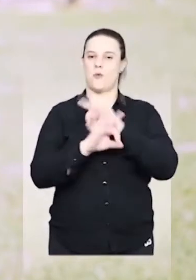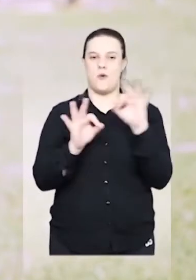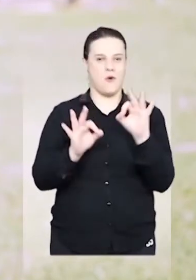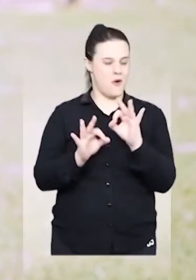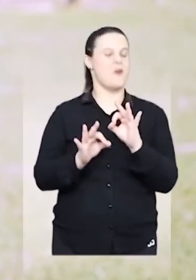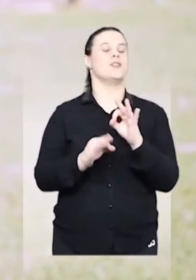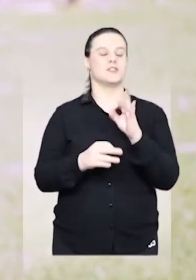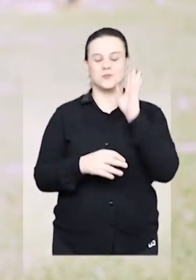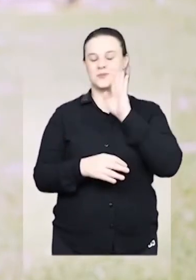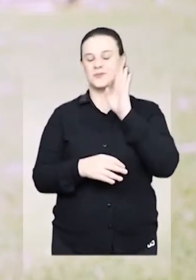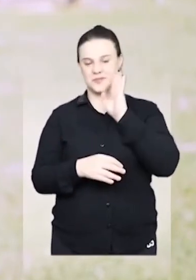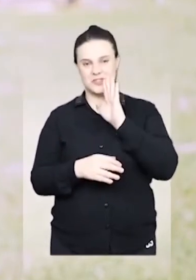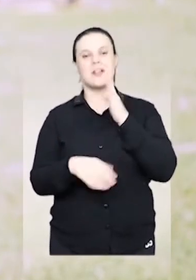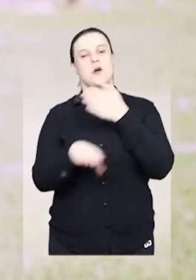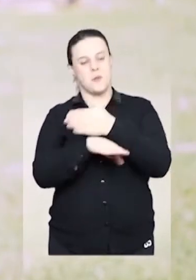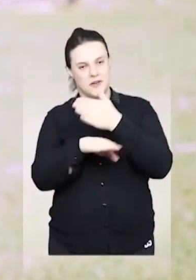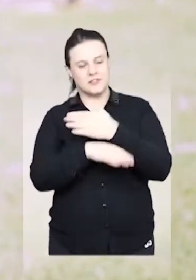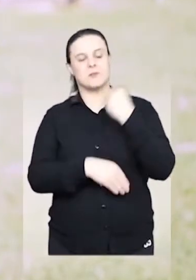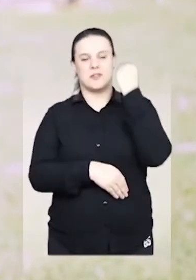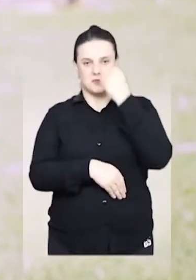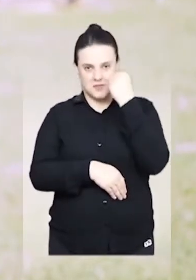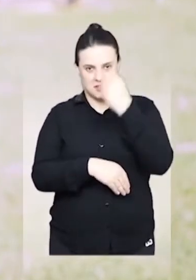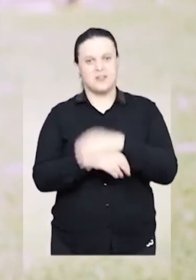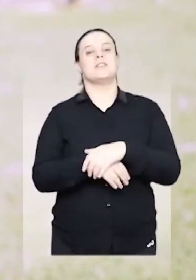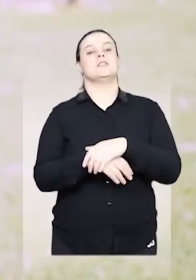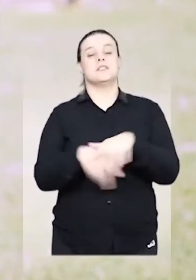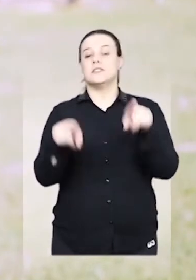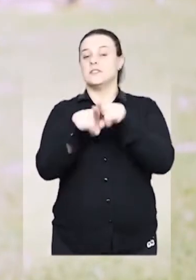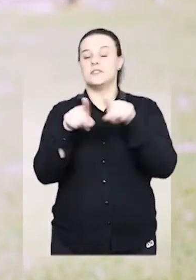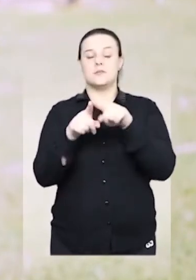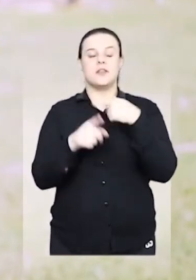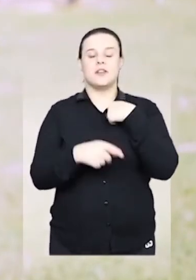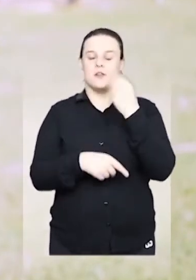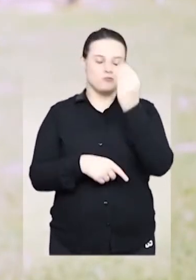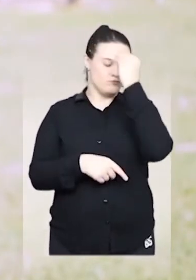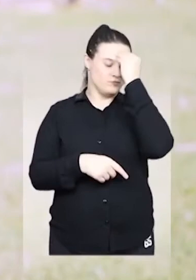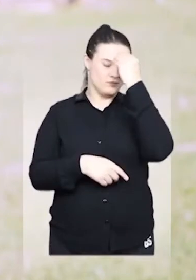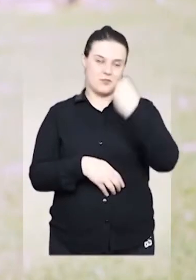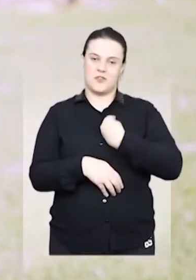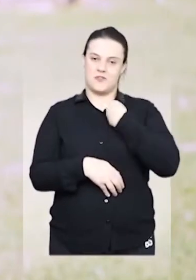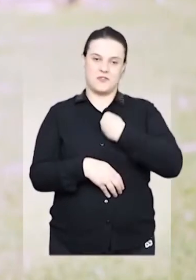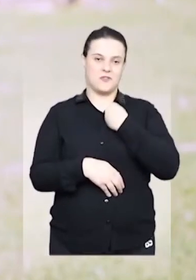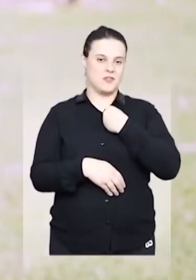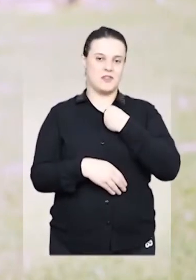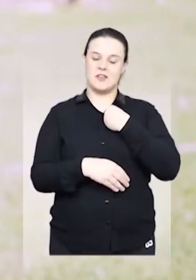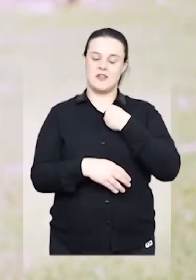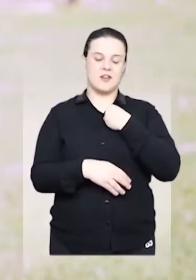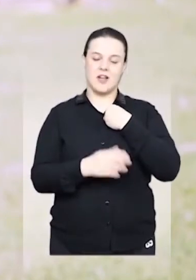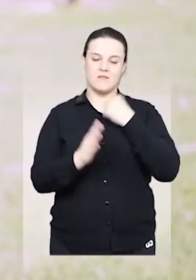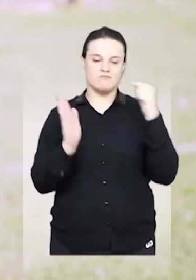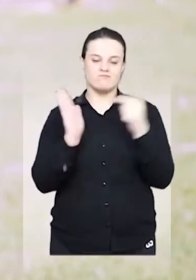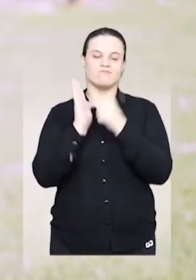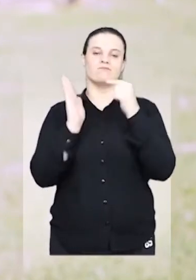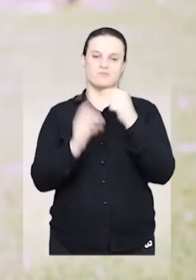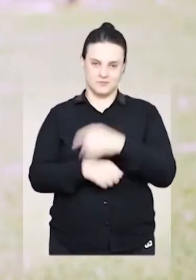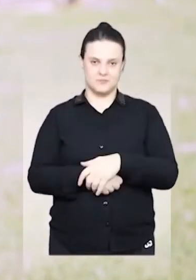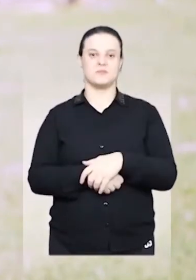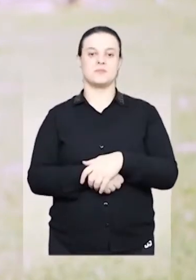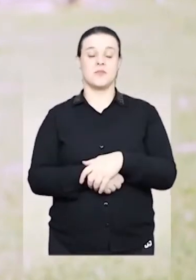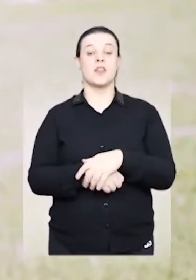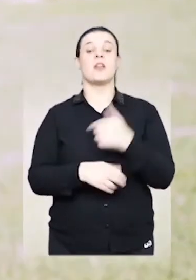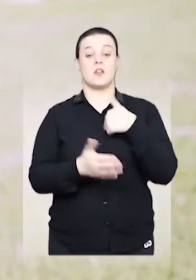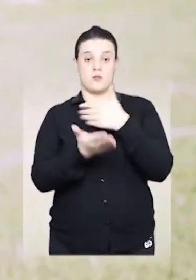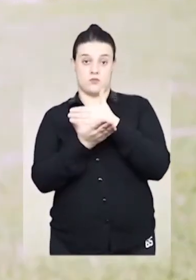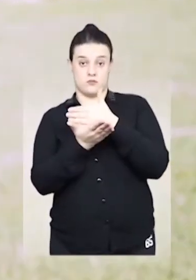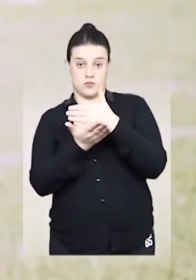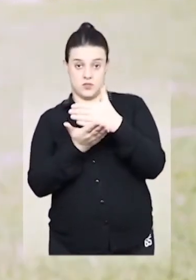muito, muito divertido participar dessa experiência, e algo que marcou na minha trajetória como para-atleta.